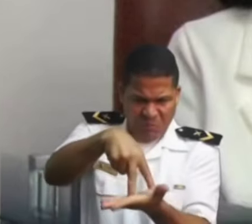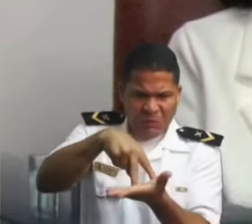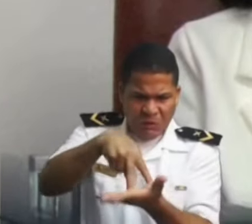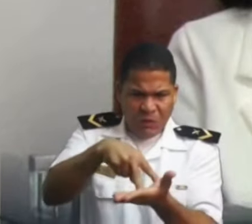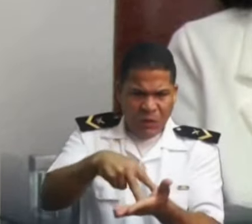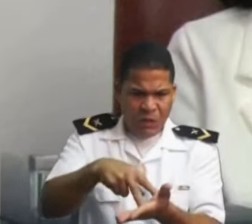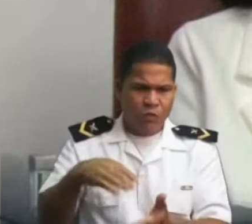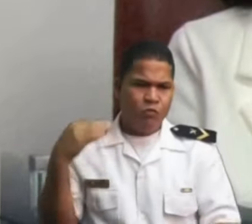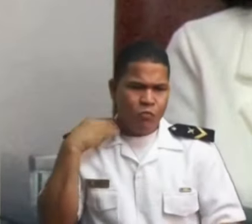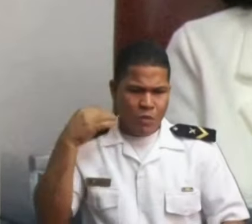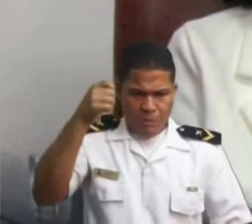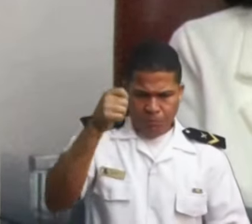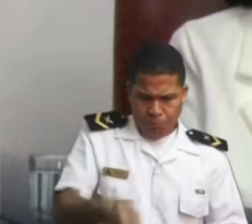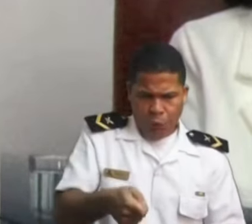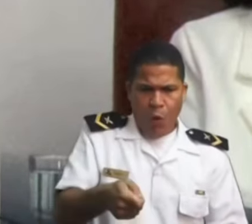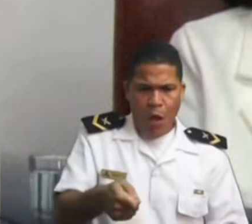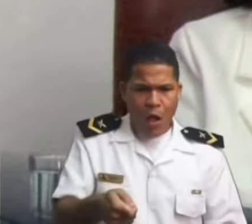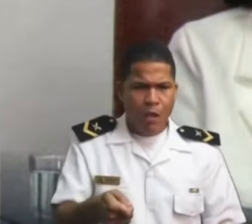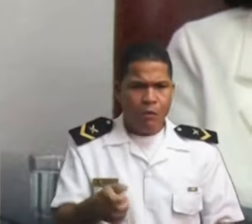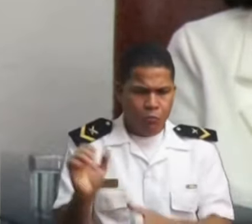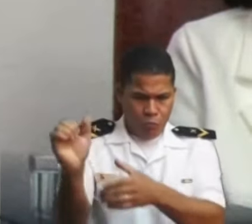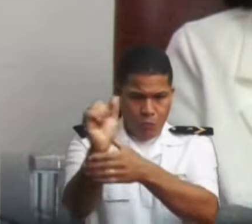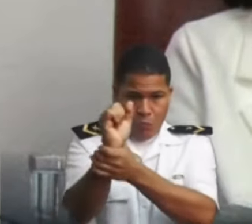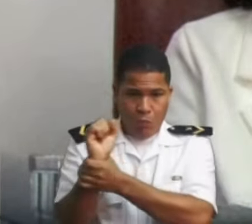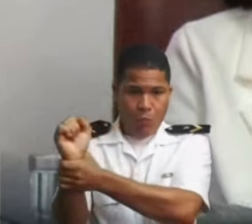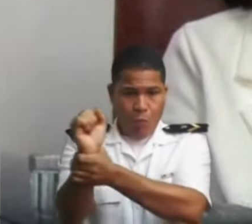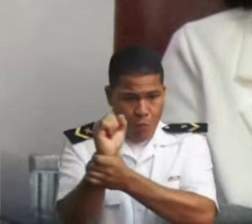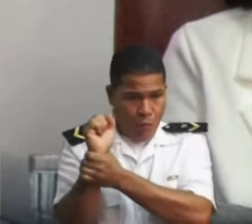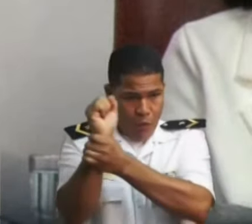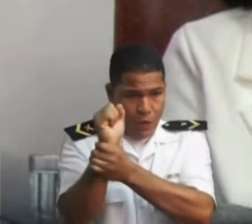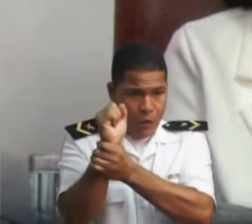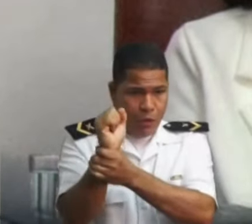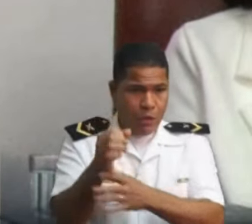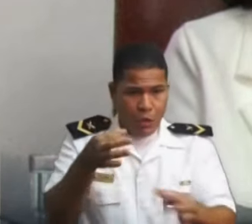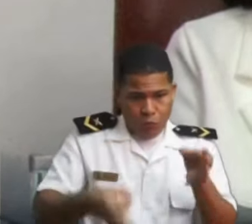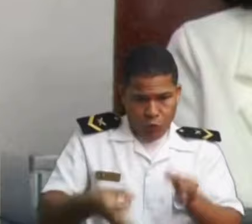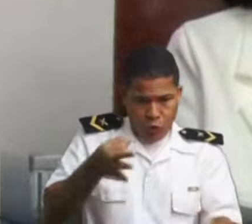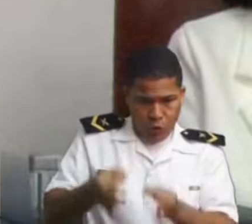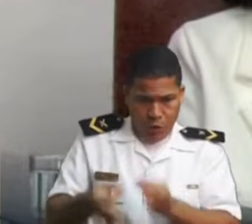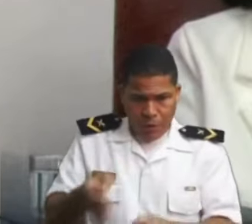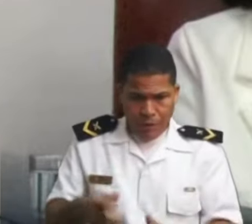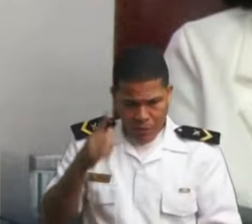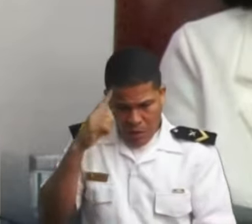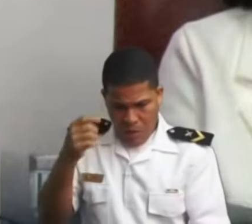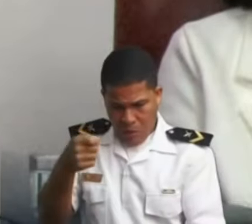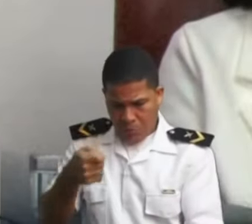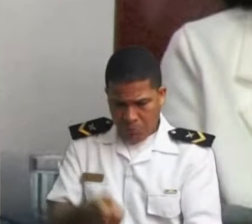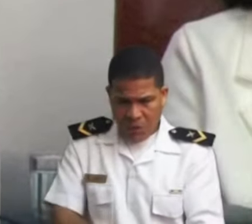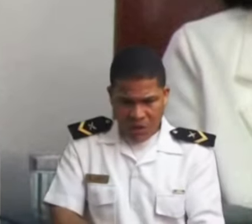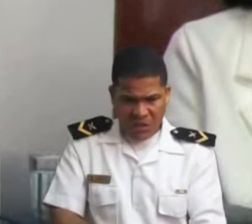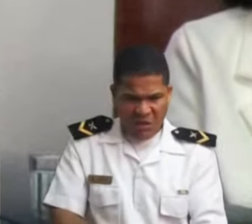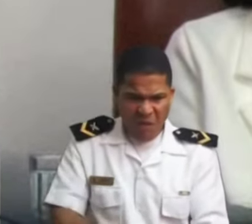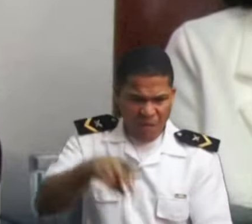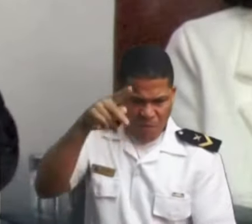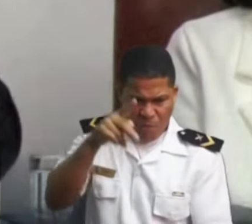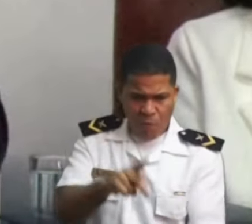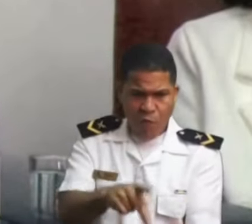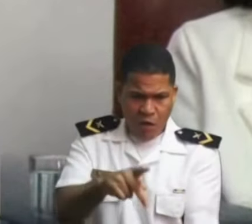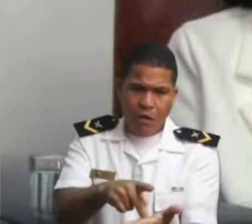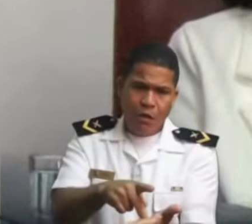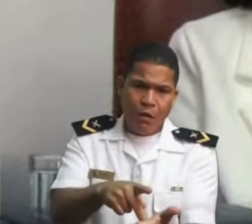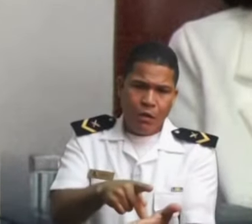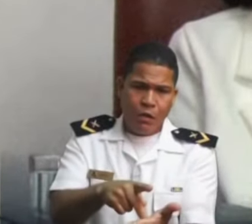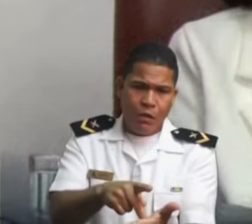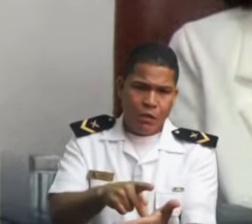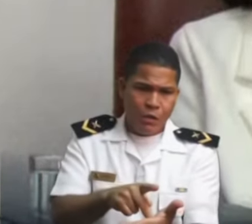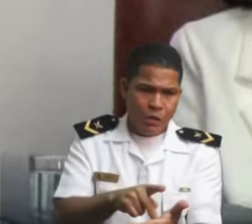justiça, que asseguram que as decisões sejam tomadas com base em critérios técnicos na busca pela verdade.